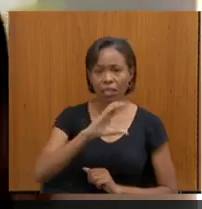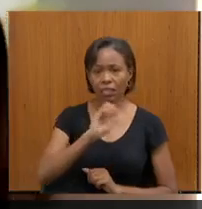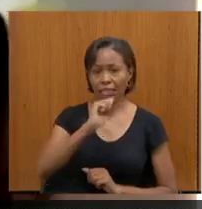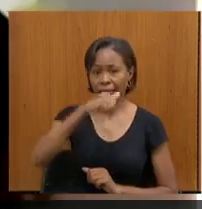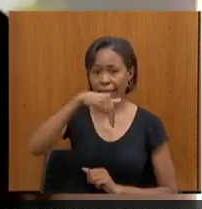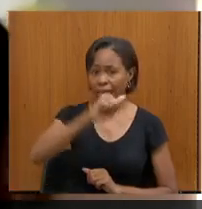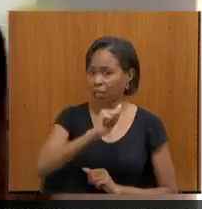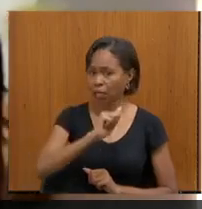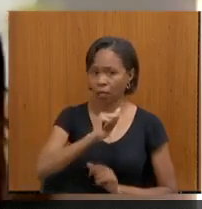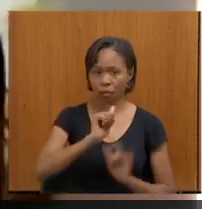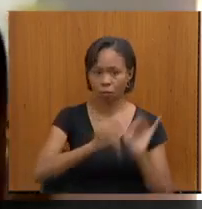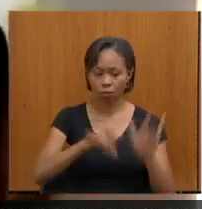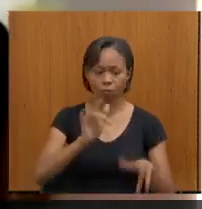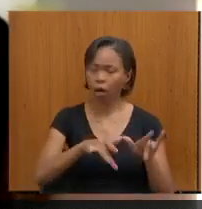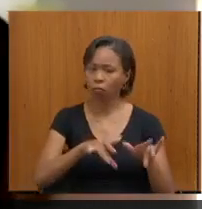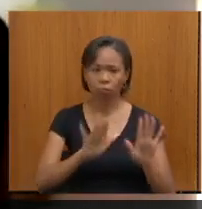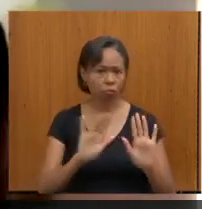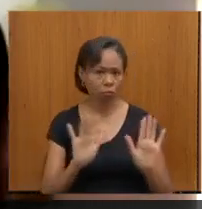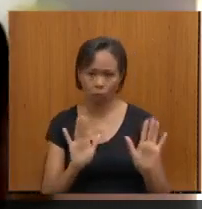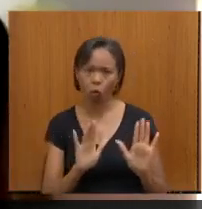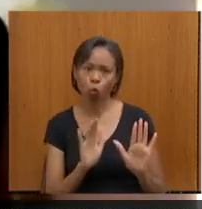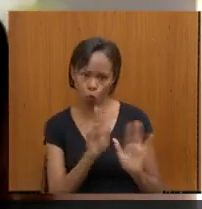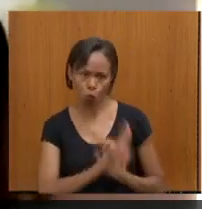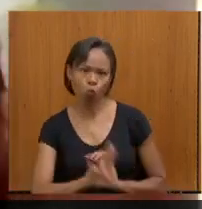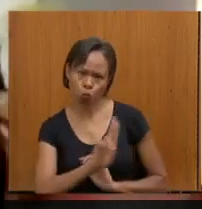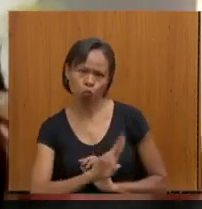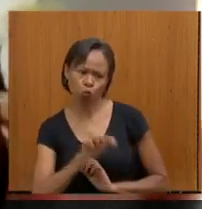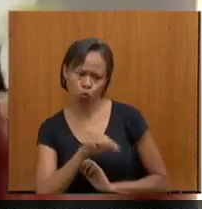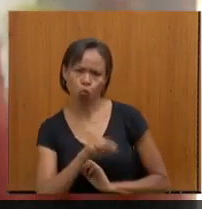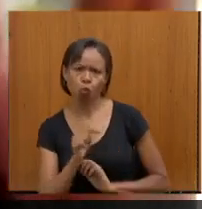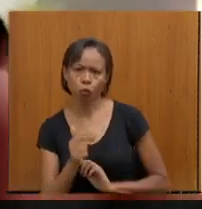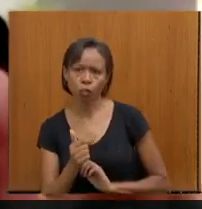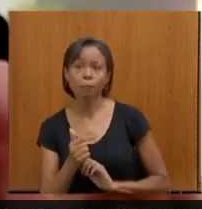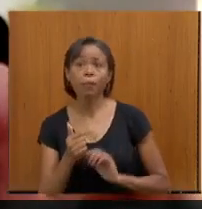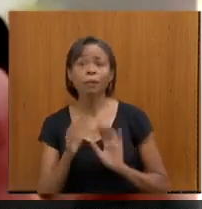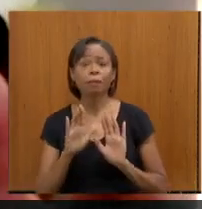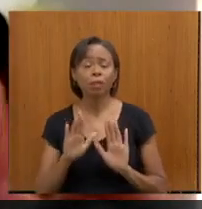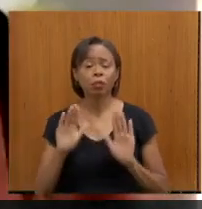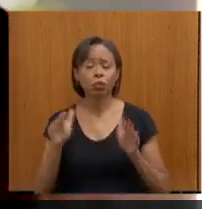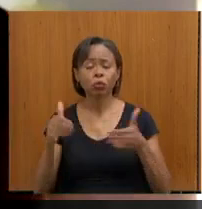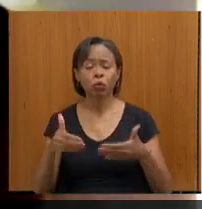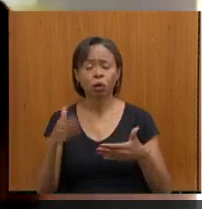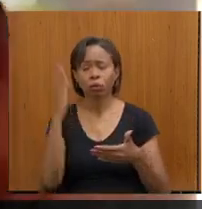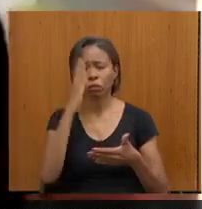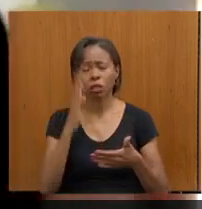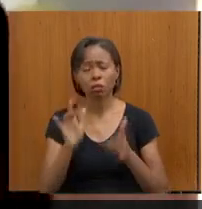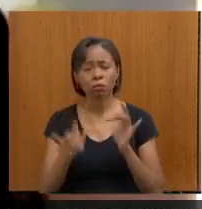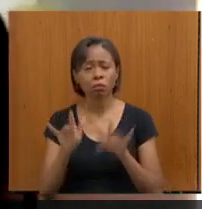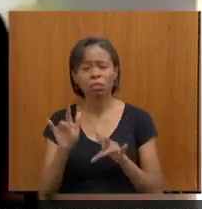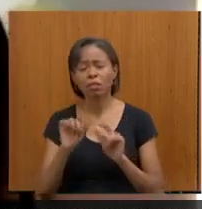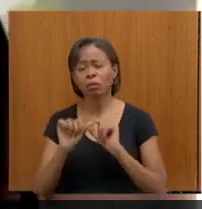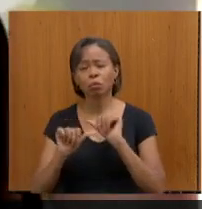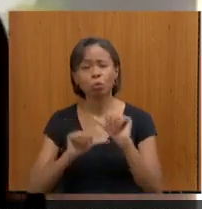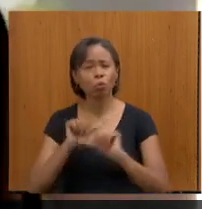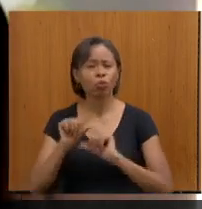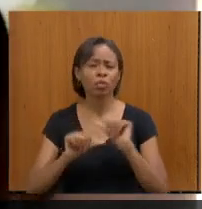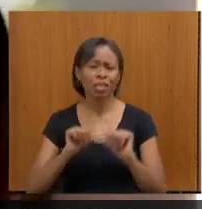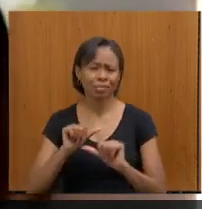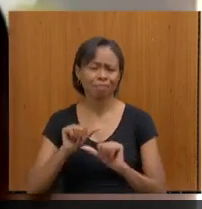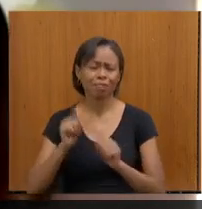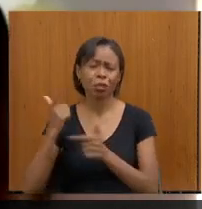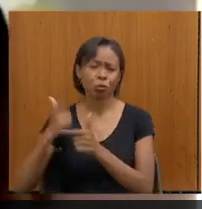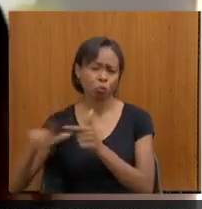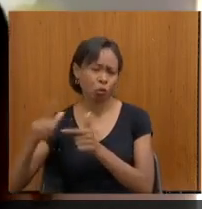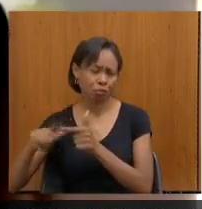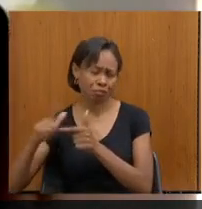Associação Brasileira de energia de resíduos justamente converter uma grande dor de cabeça para todos os